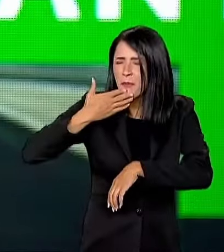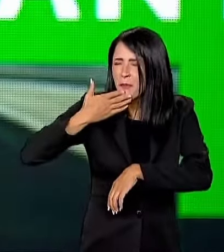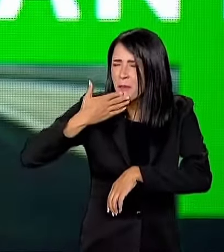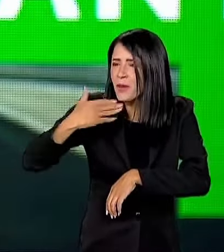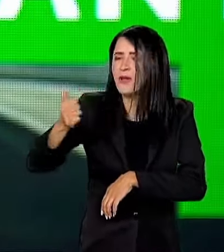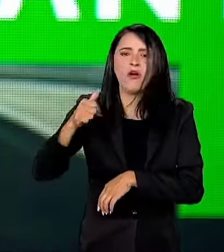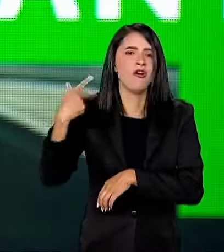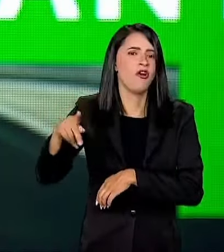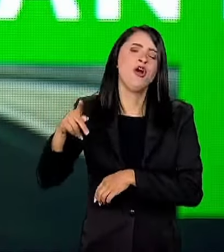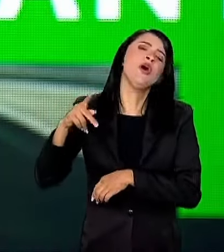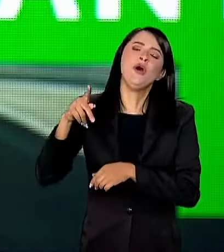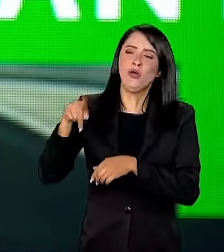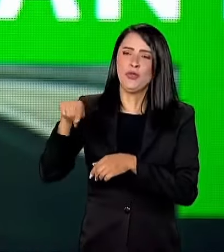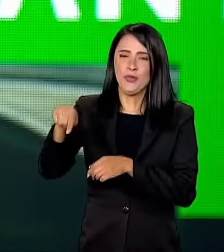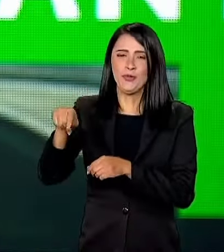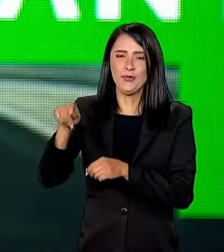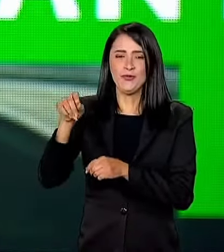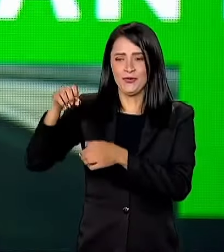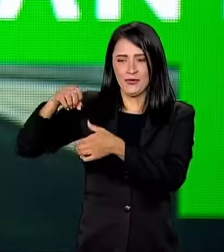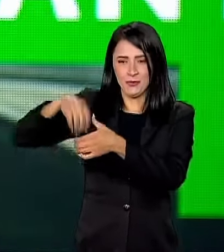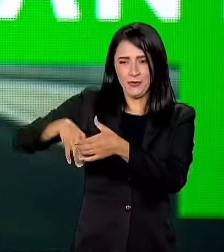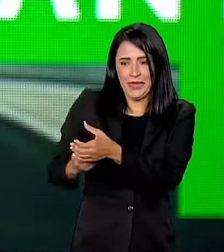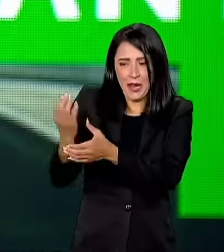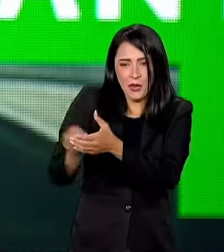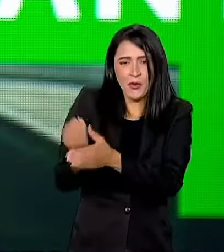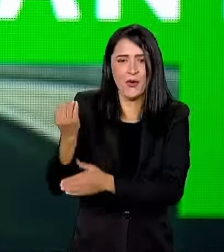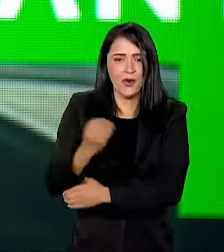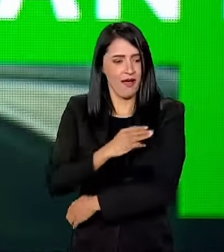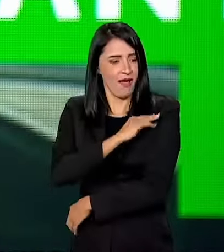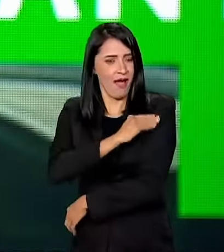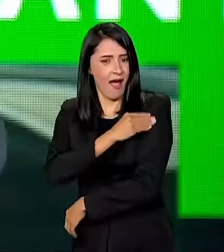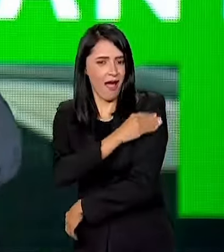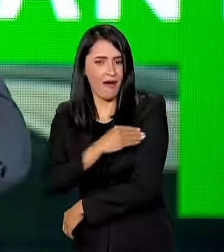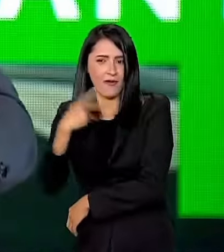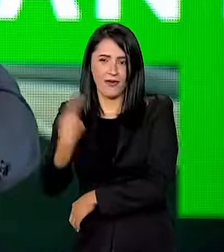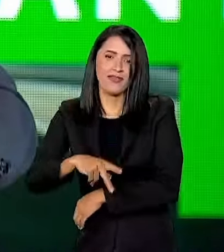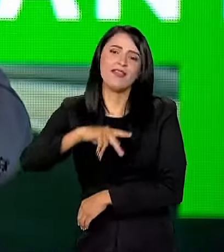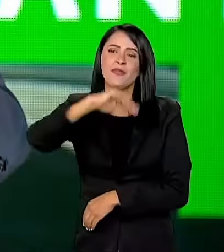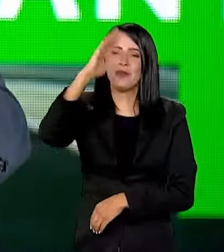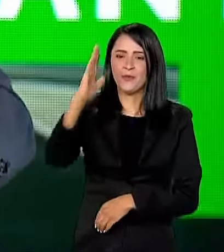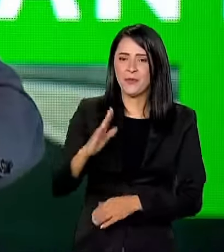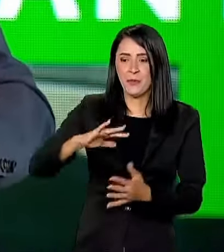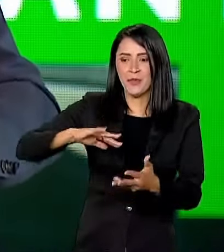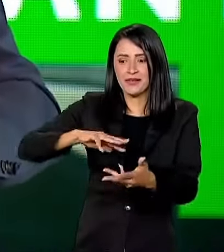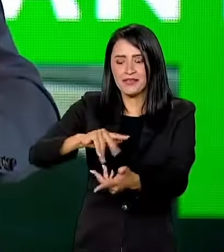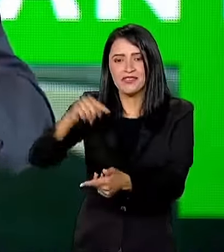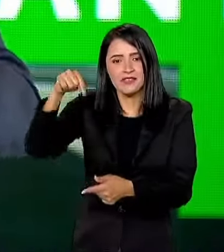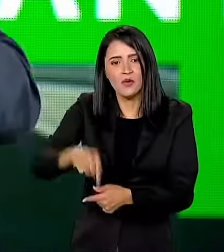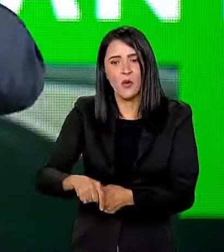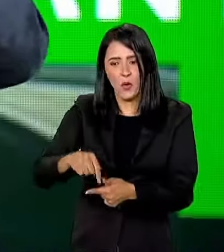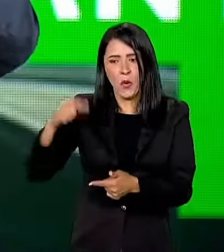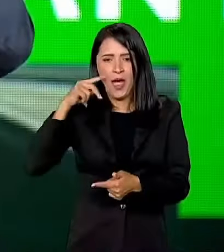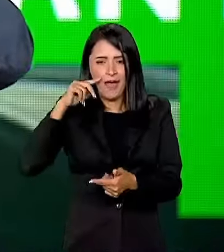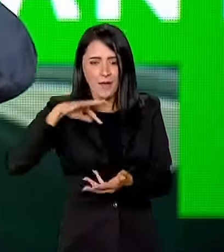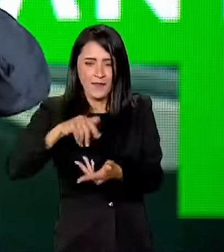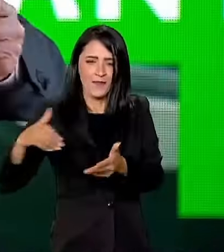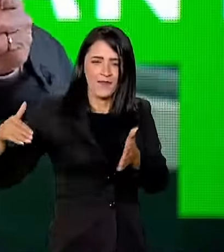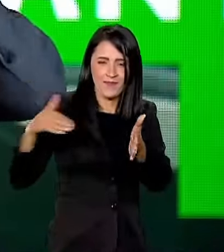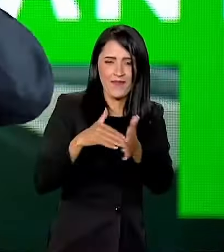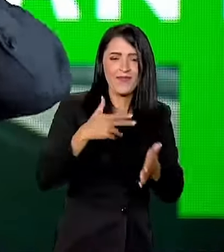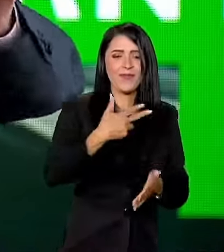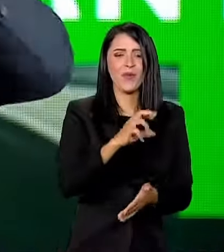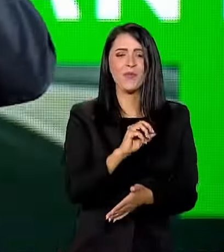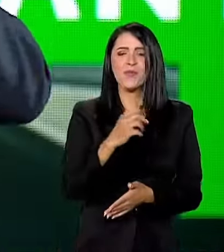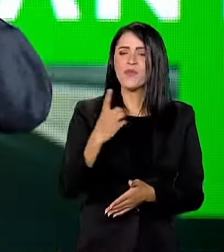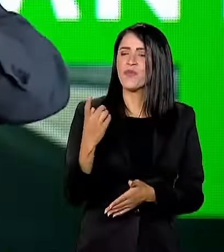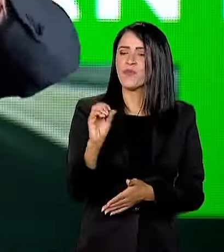dos produtores de álcool nesse país. Quando o mundo inteiro, até 2010, imaginava que em 2020